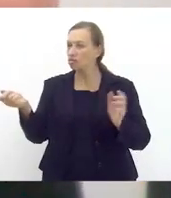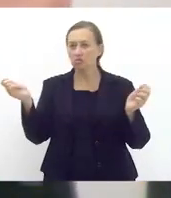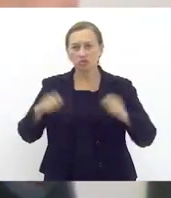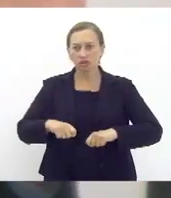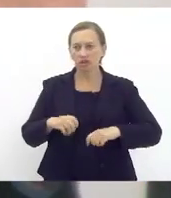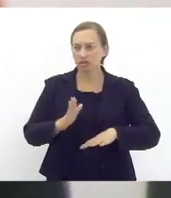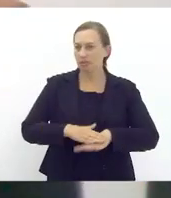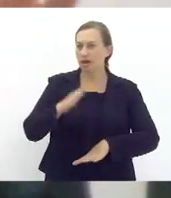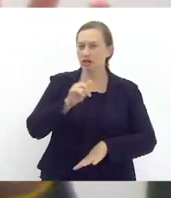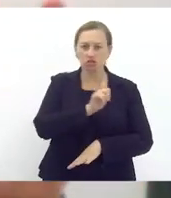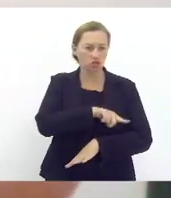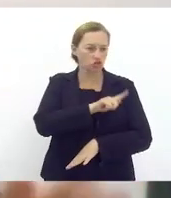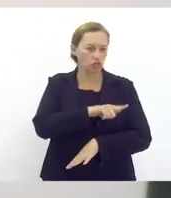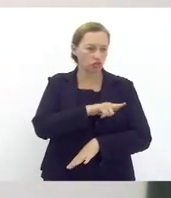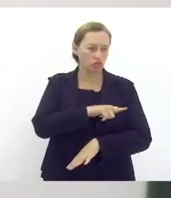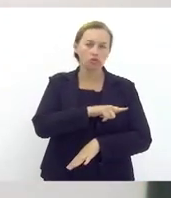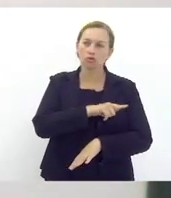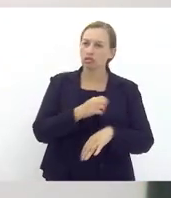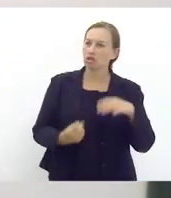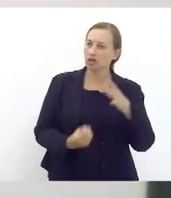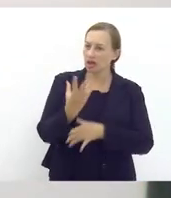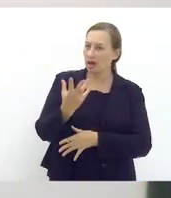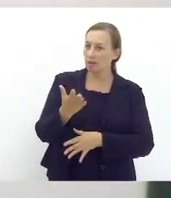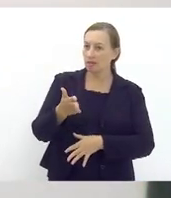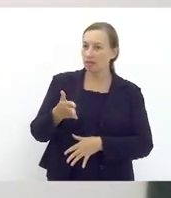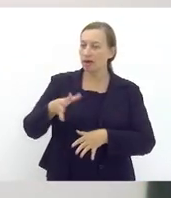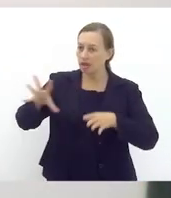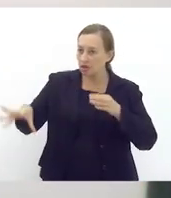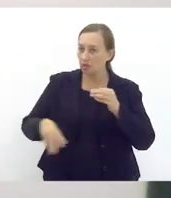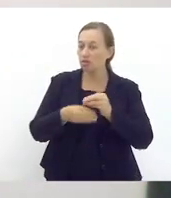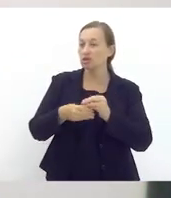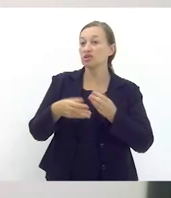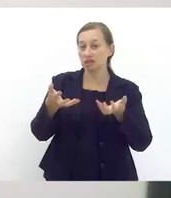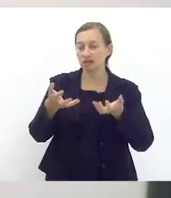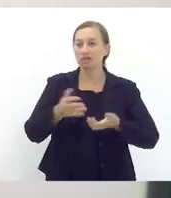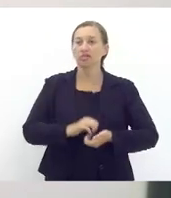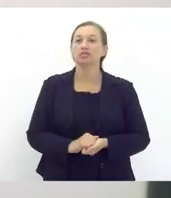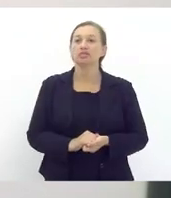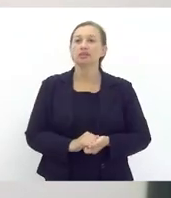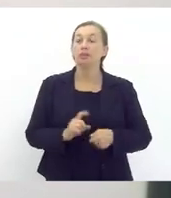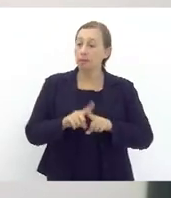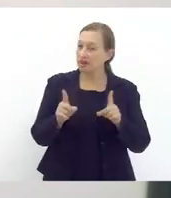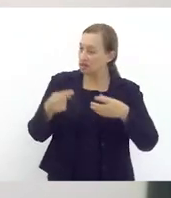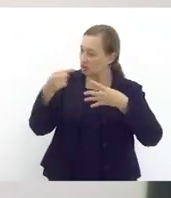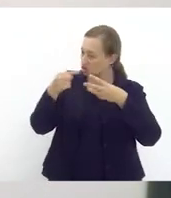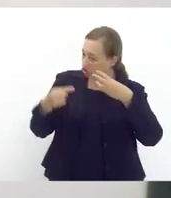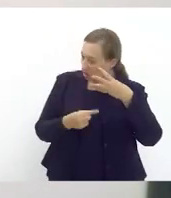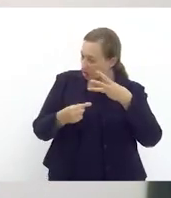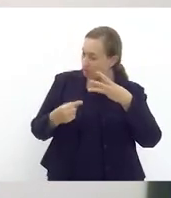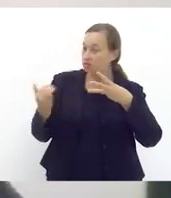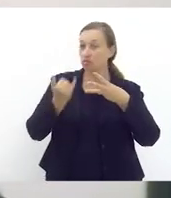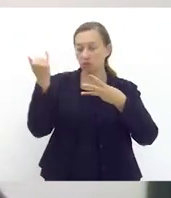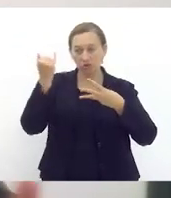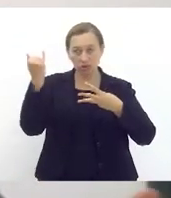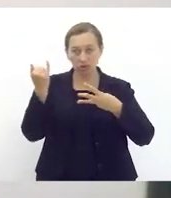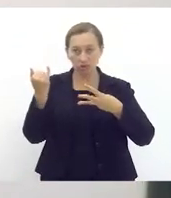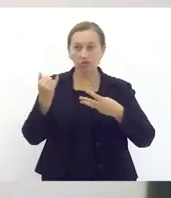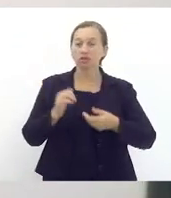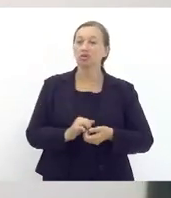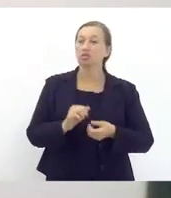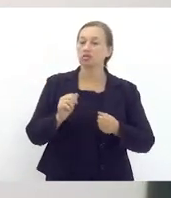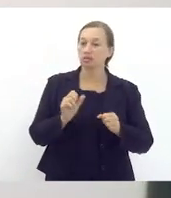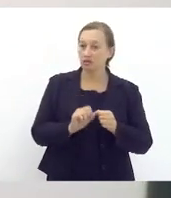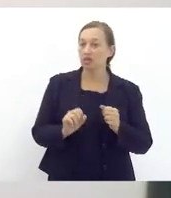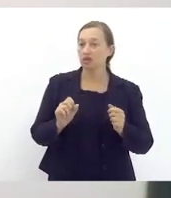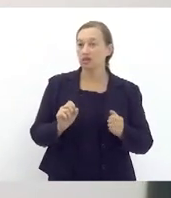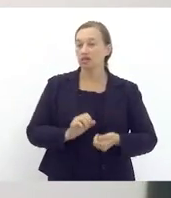mais que o gestor seja criativo para para mencionar caso queira mas essas três estão ali mencionadas como uma coisa ou outra vai ter que